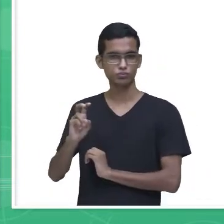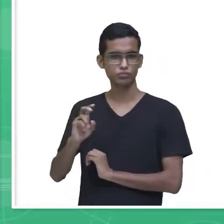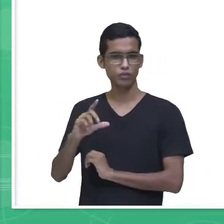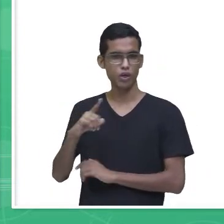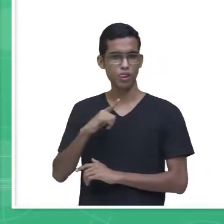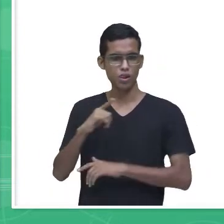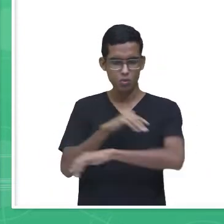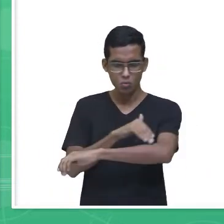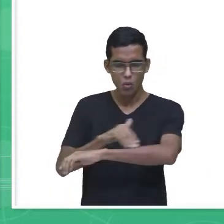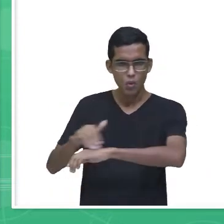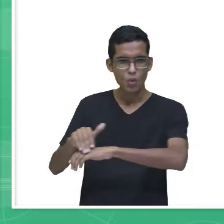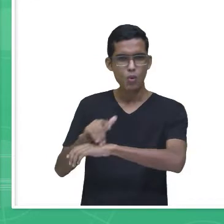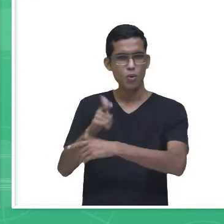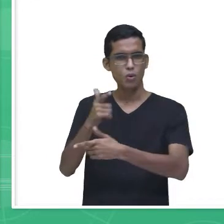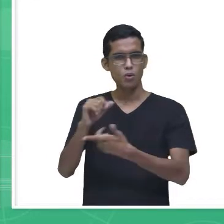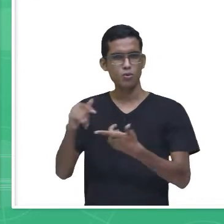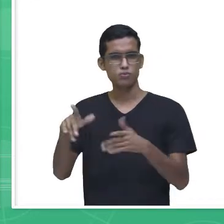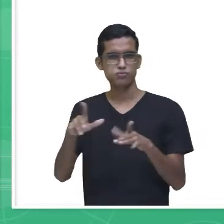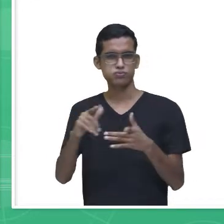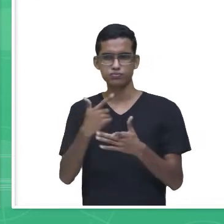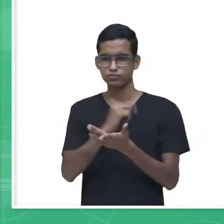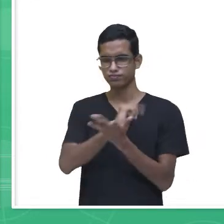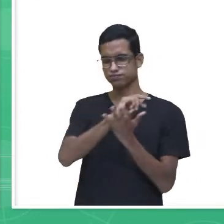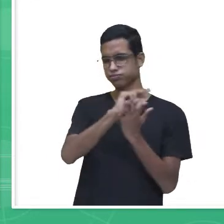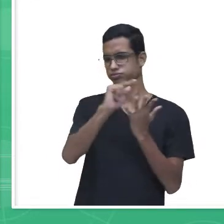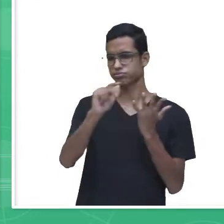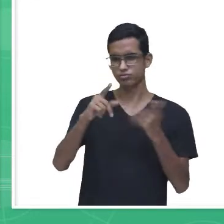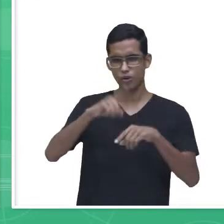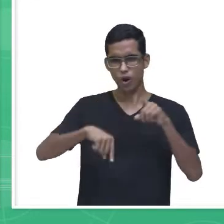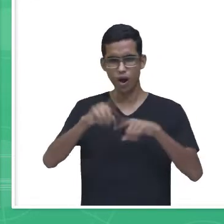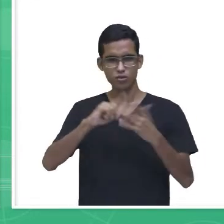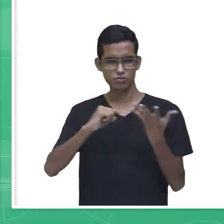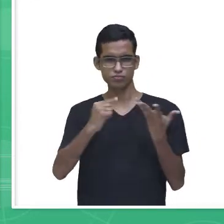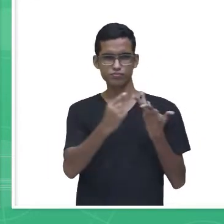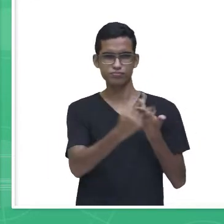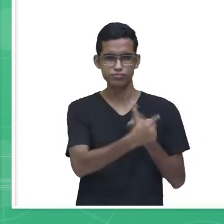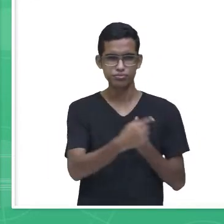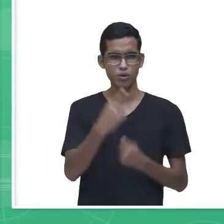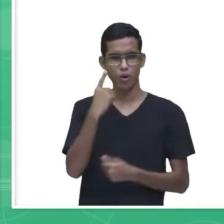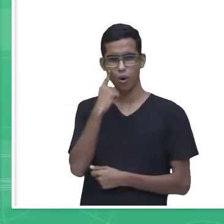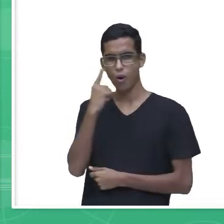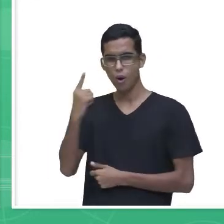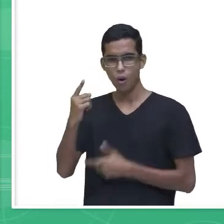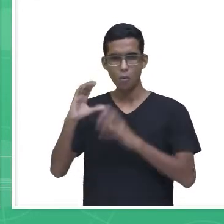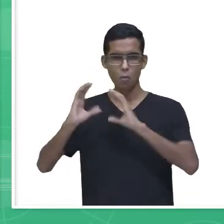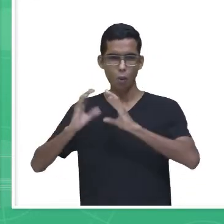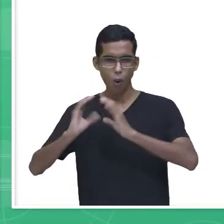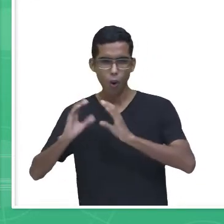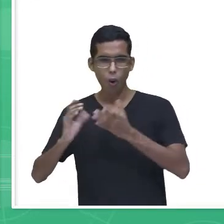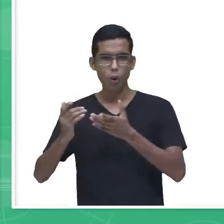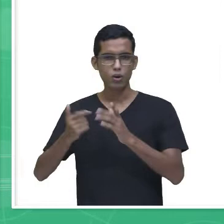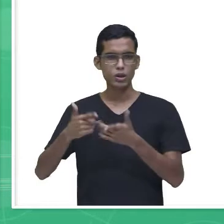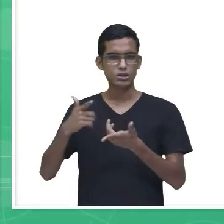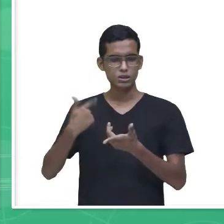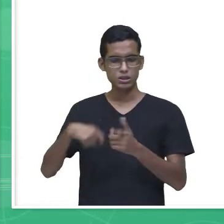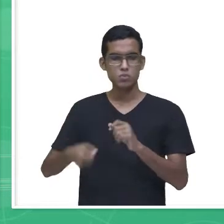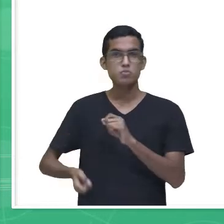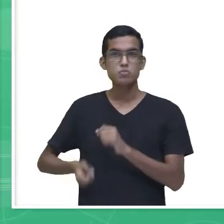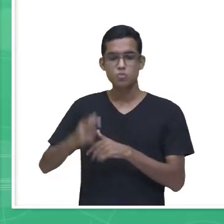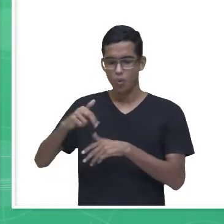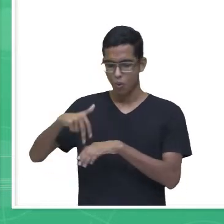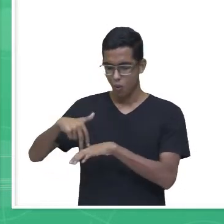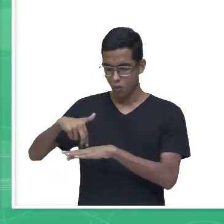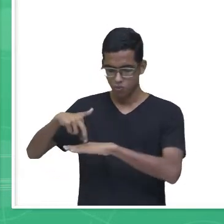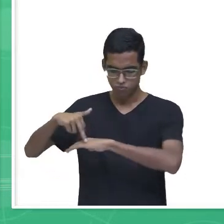massas, fitas, bolas ou cordas, jogando, né, os apetrechos para o alto, pegando